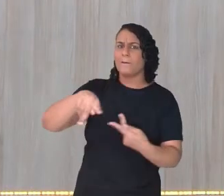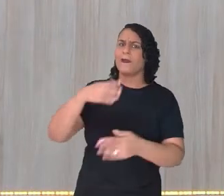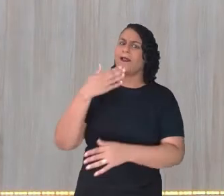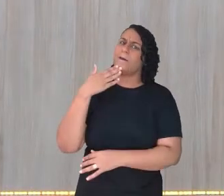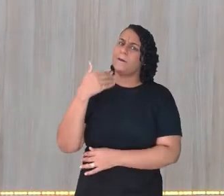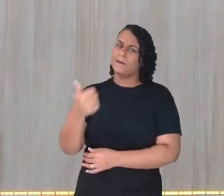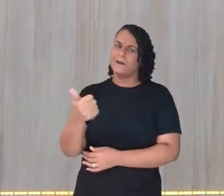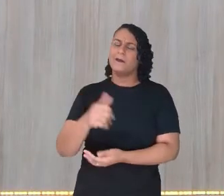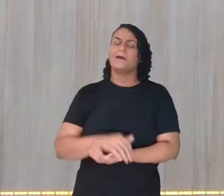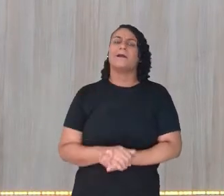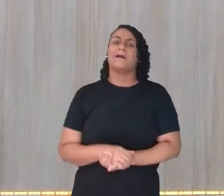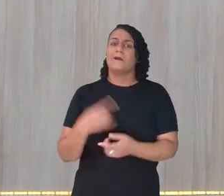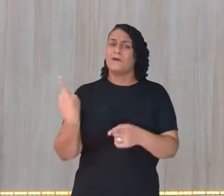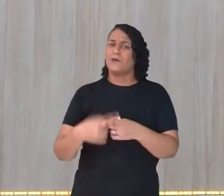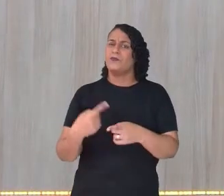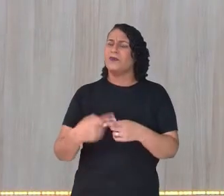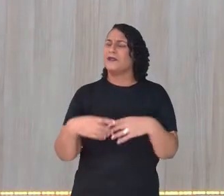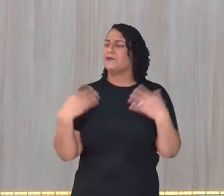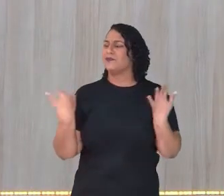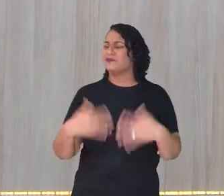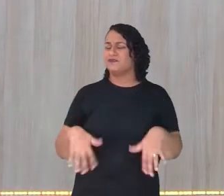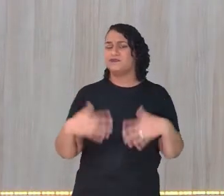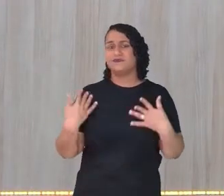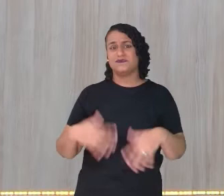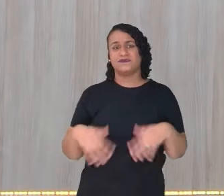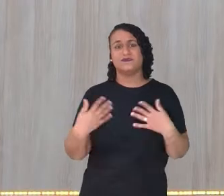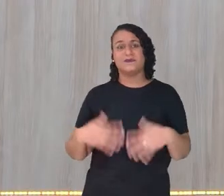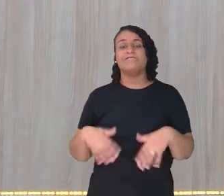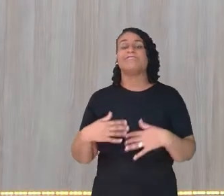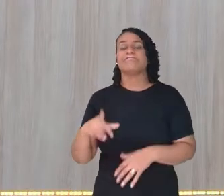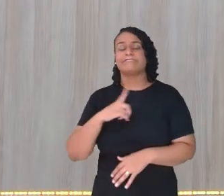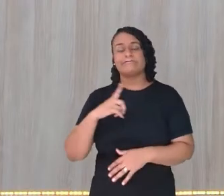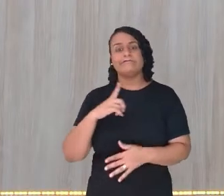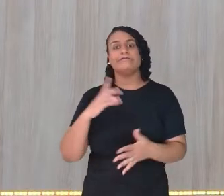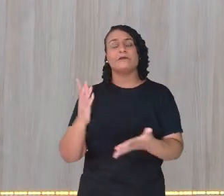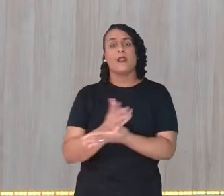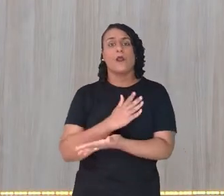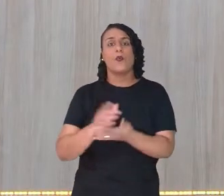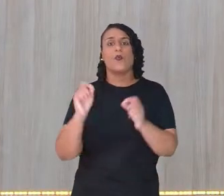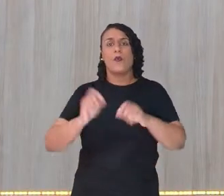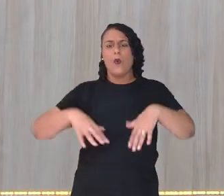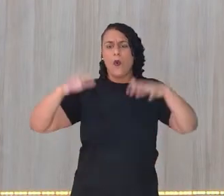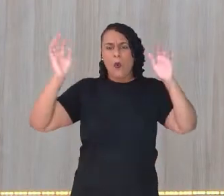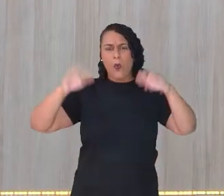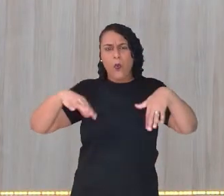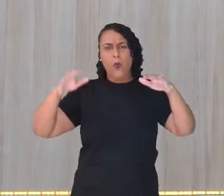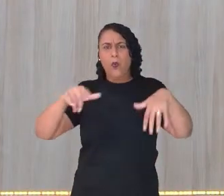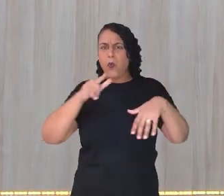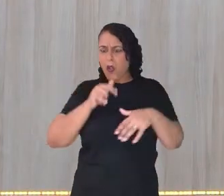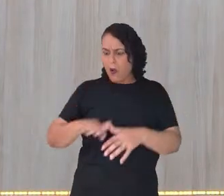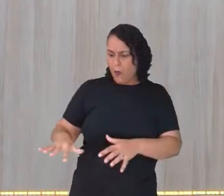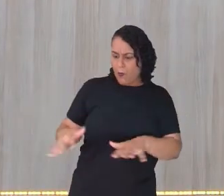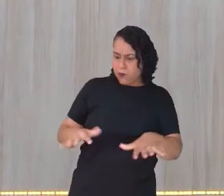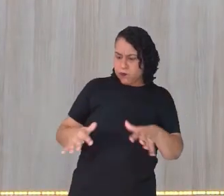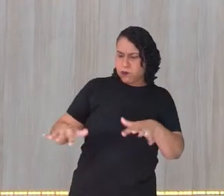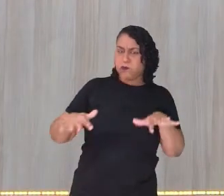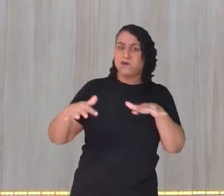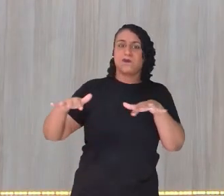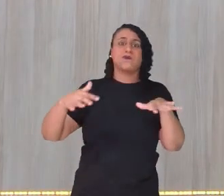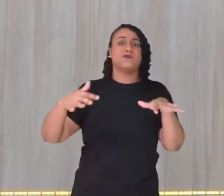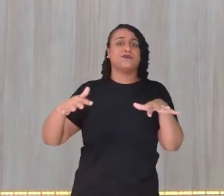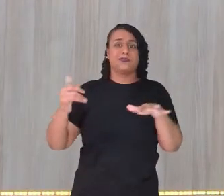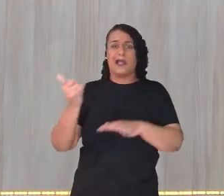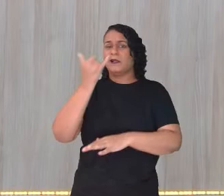melhora. Porque está um caos, gente. Estamos diante aí de algumas, né, a questão de chuvas, de enchente, de algumas até